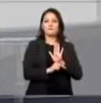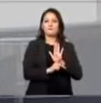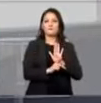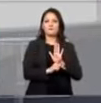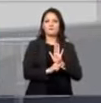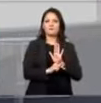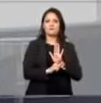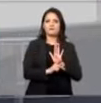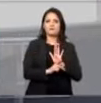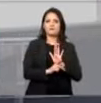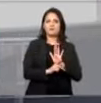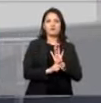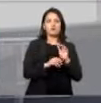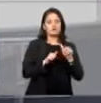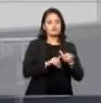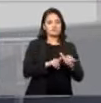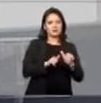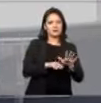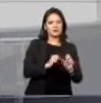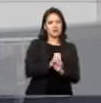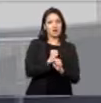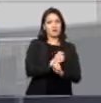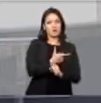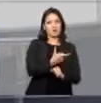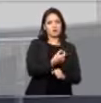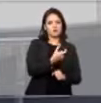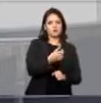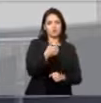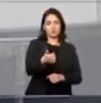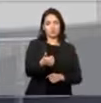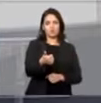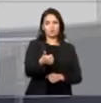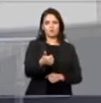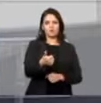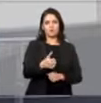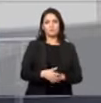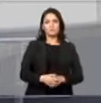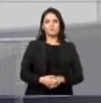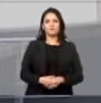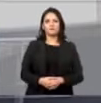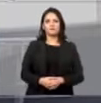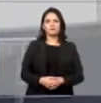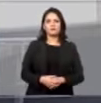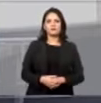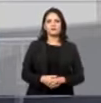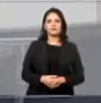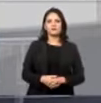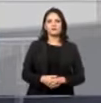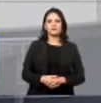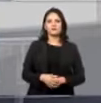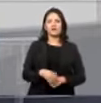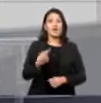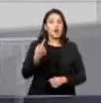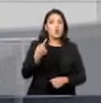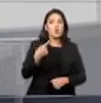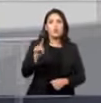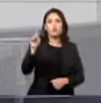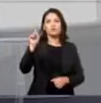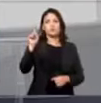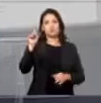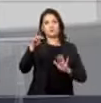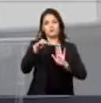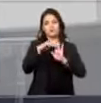de setembro de 2001, ela era a última das medidas provisórias daquele regime antigo